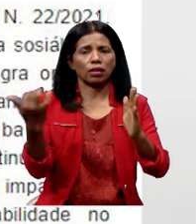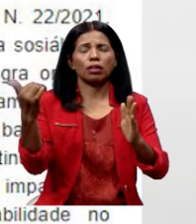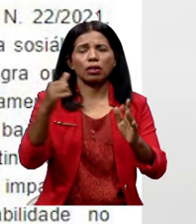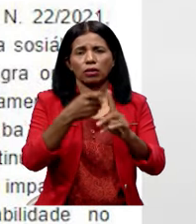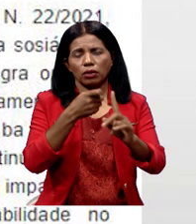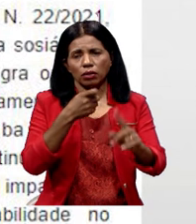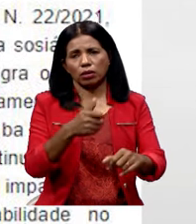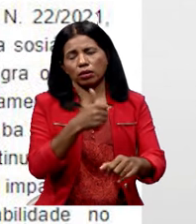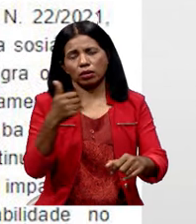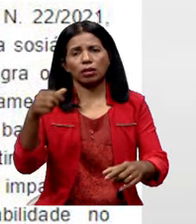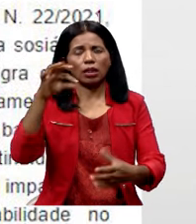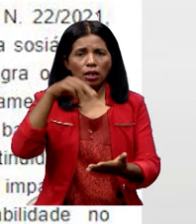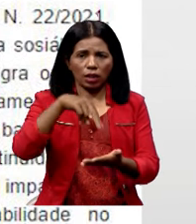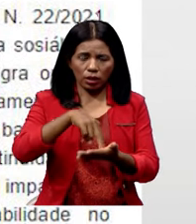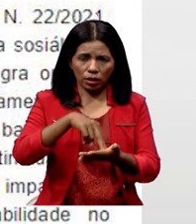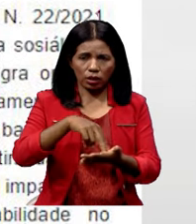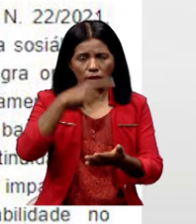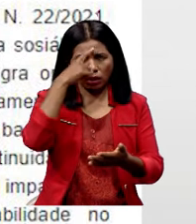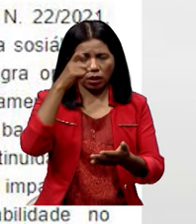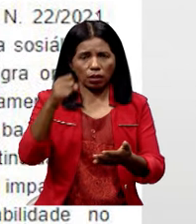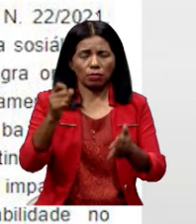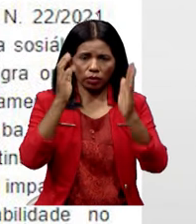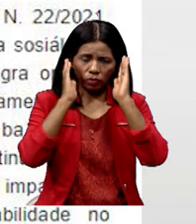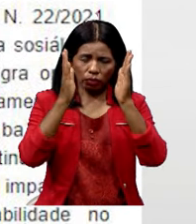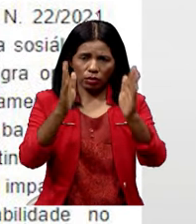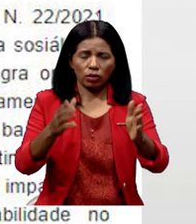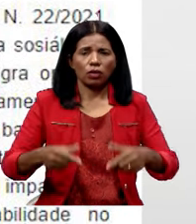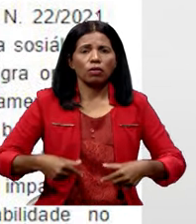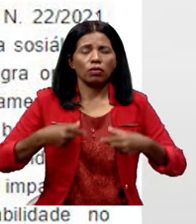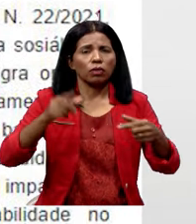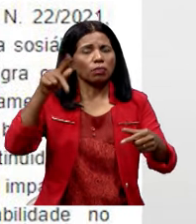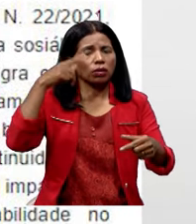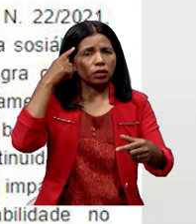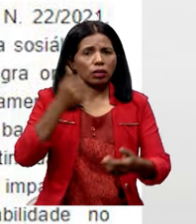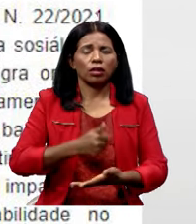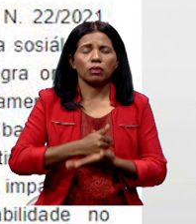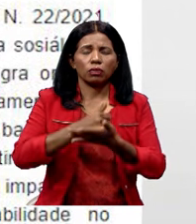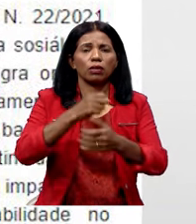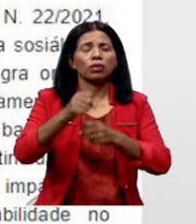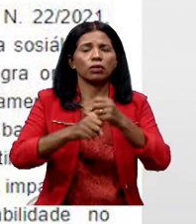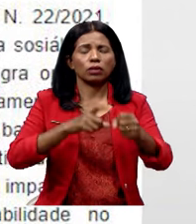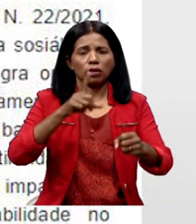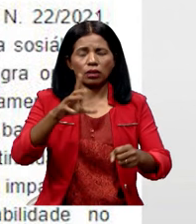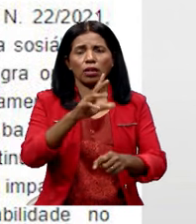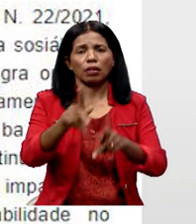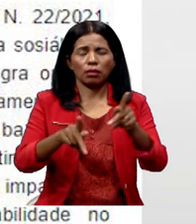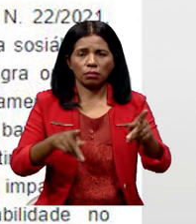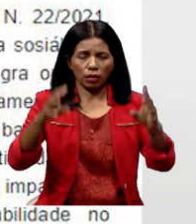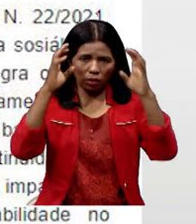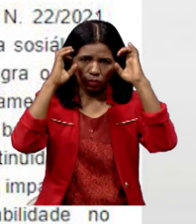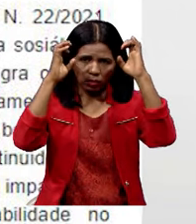sira nebe estabelece ona, tamba ia sentido né, integra política assistência social ba perspectiva